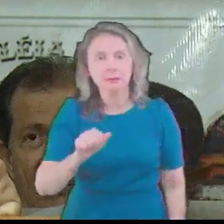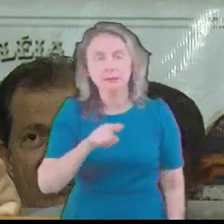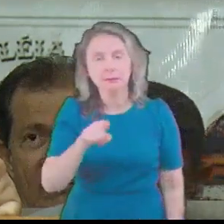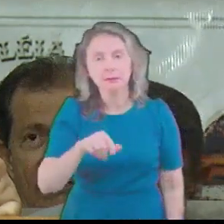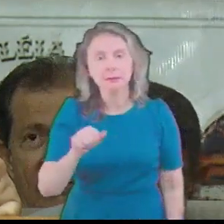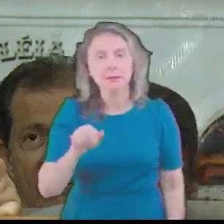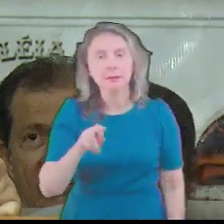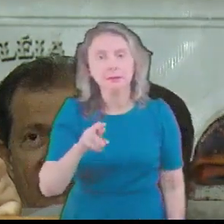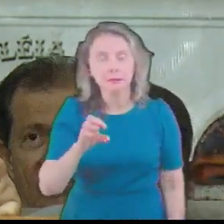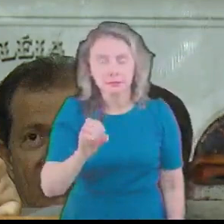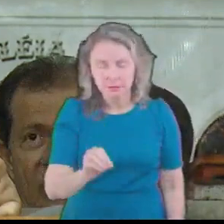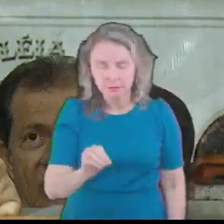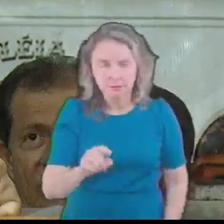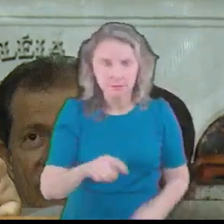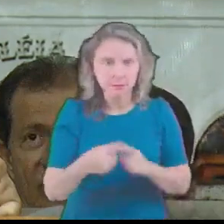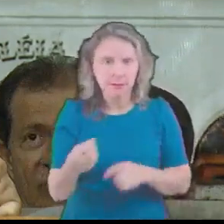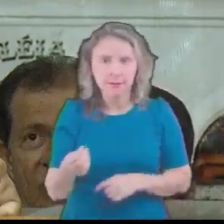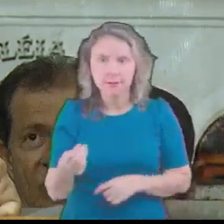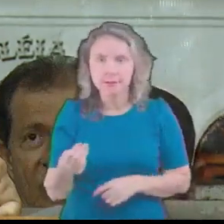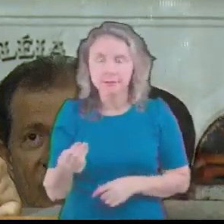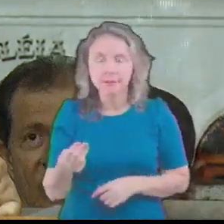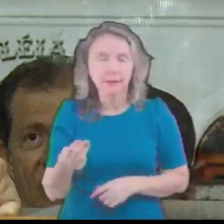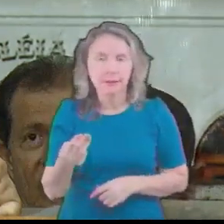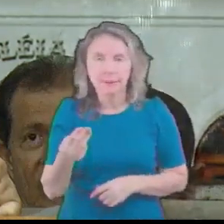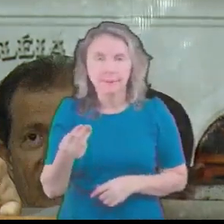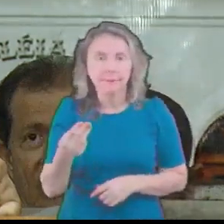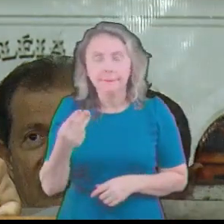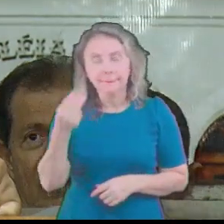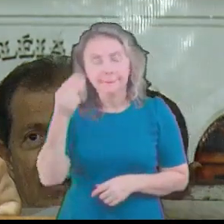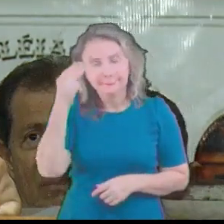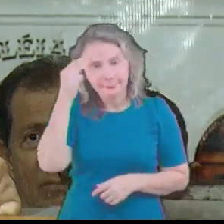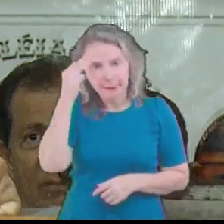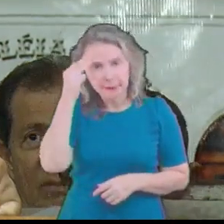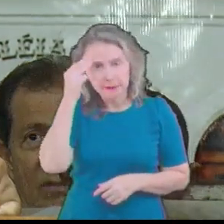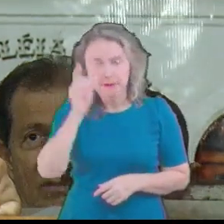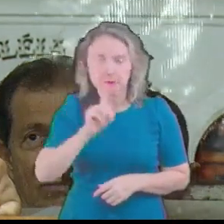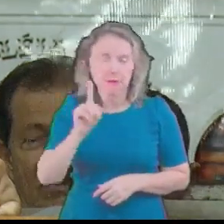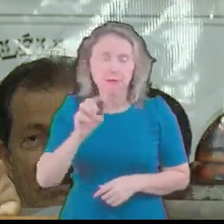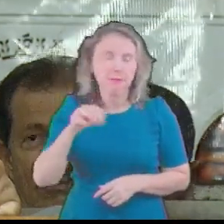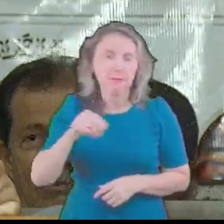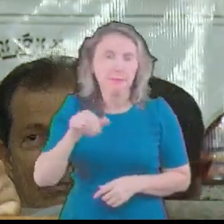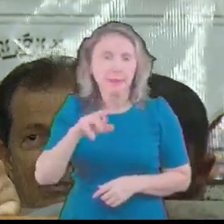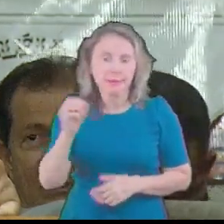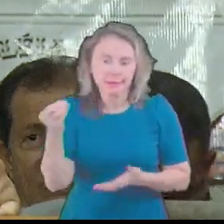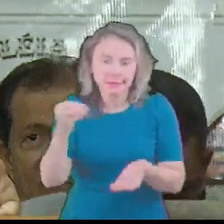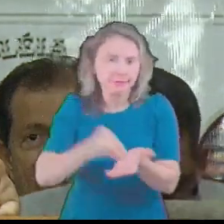dela. Ele vai dizer a sua irmã. Ele não diz Maria.